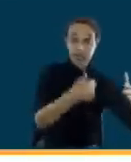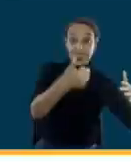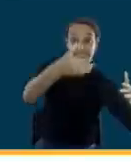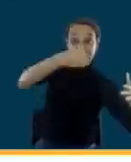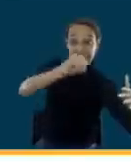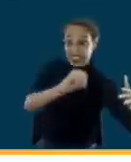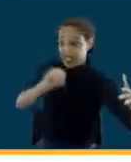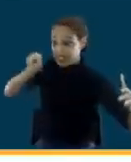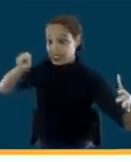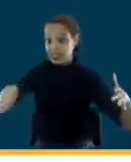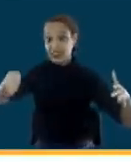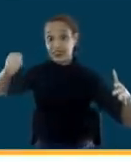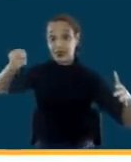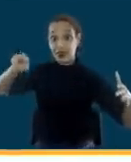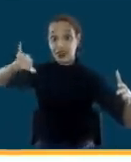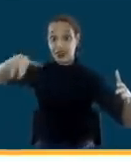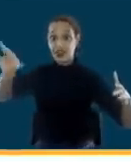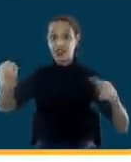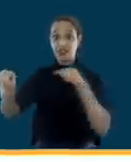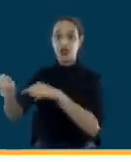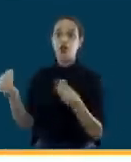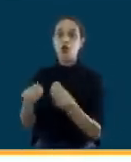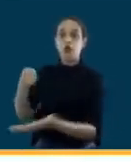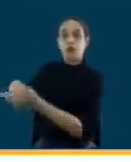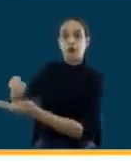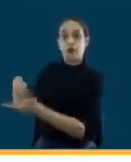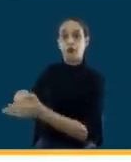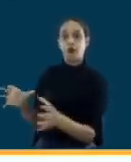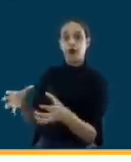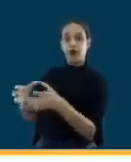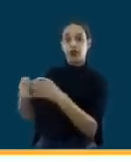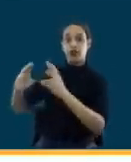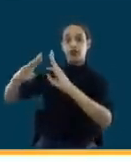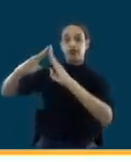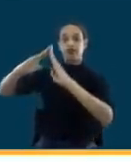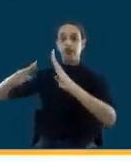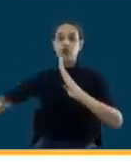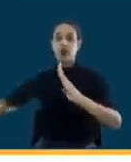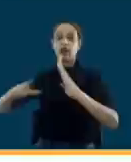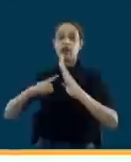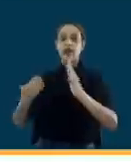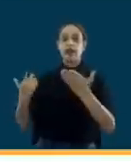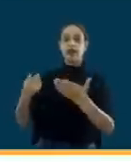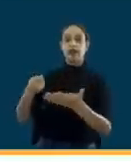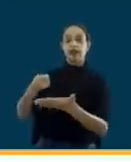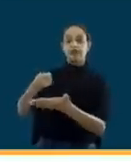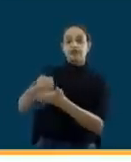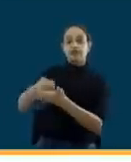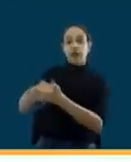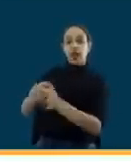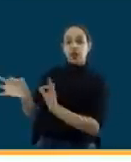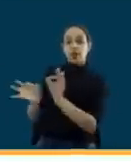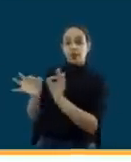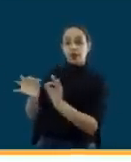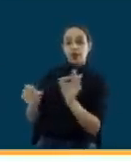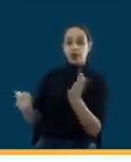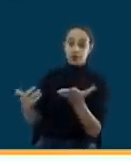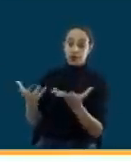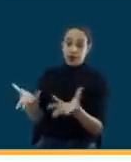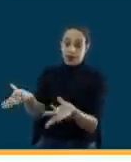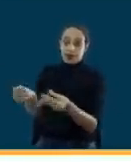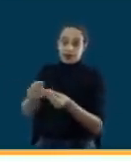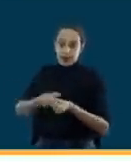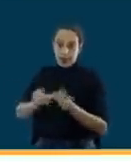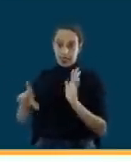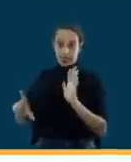é que você vai cobrar de uma comunidade quilombola que ela aprenda a fazer um projeto para acessar recursos da Lei Rouanet, para conversar com